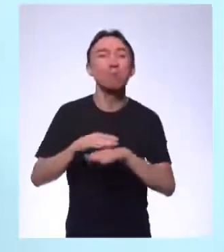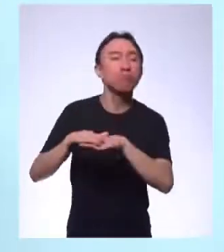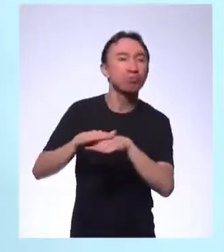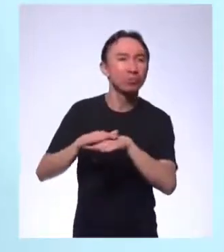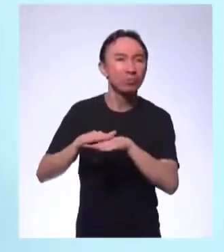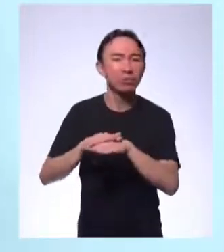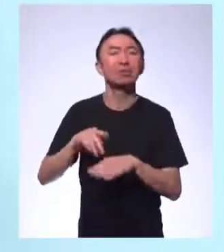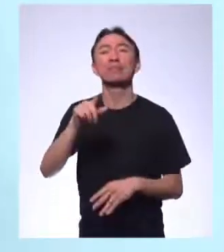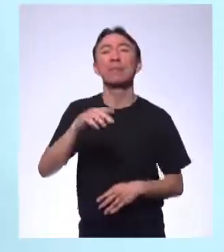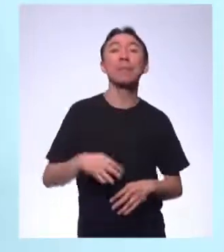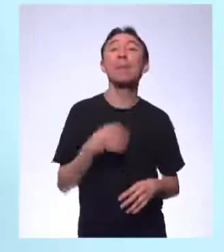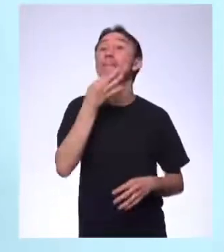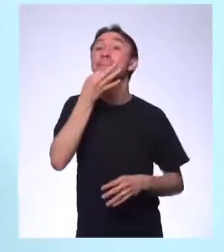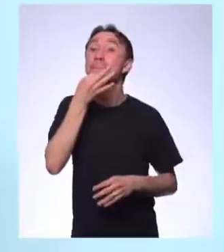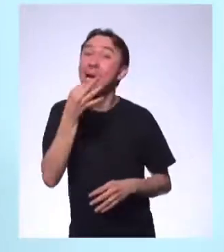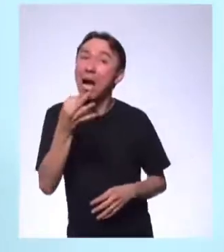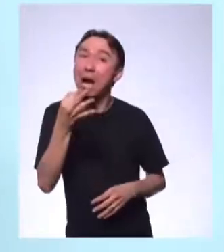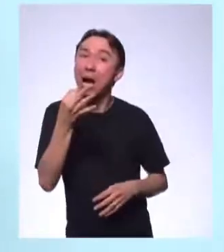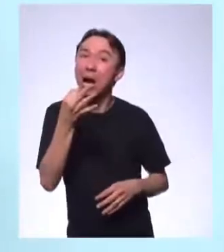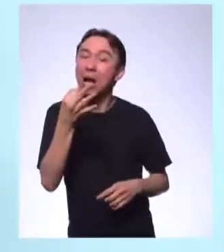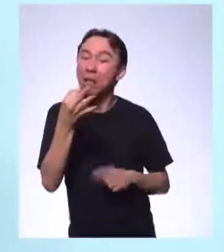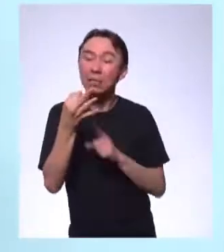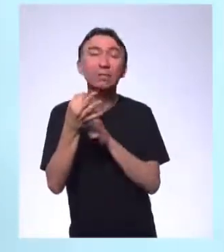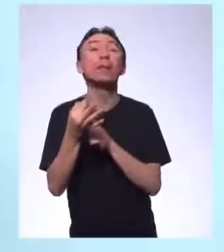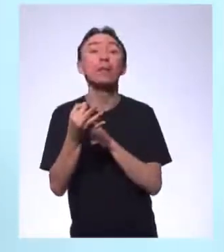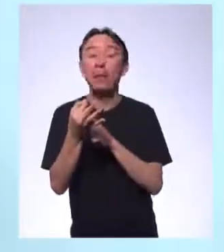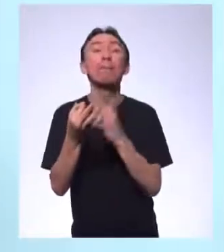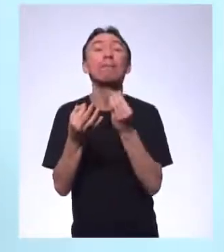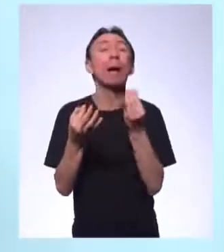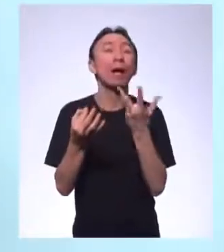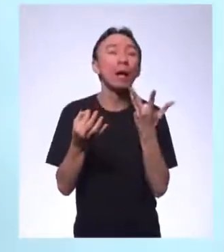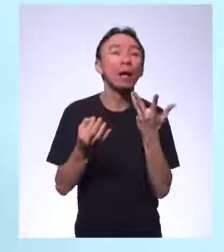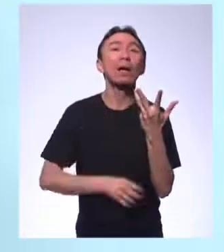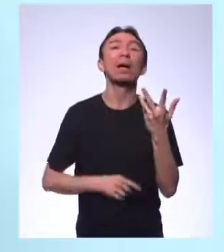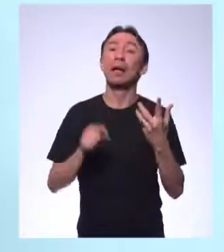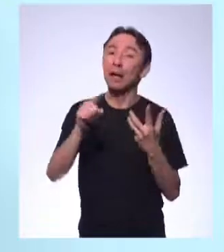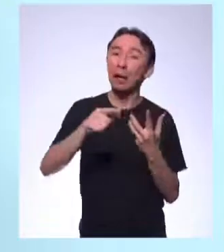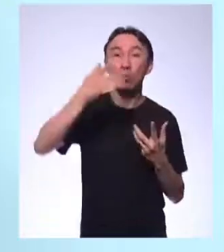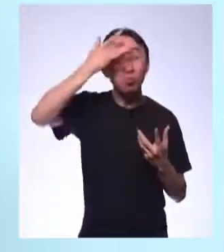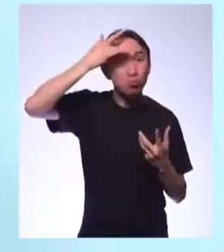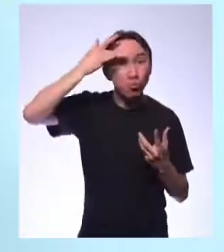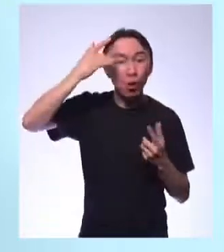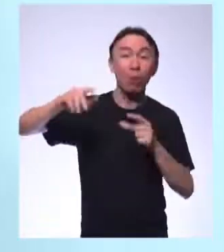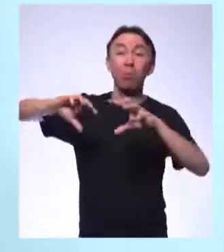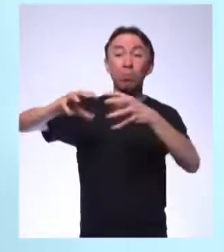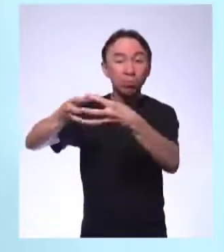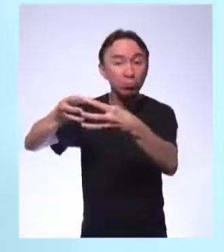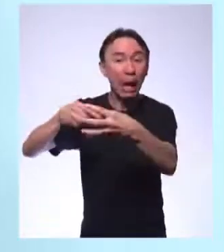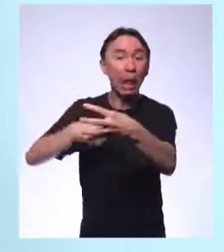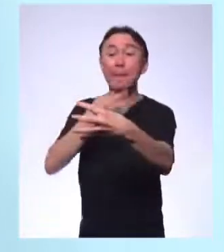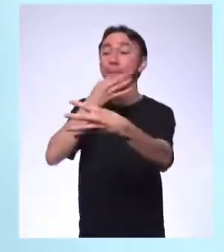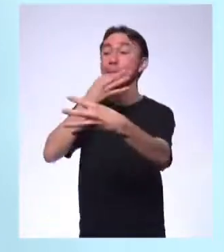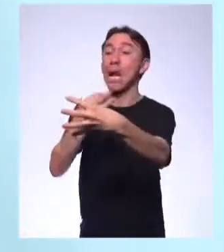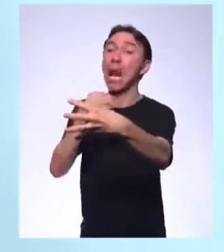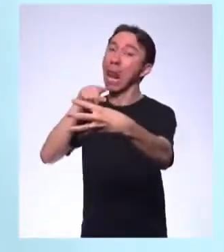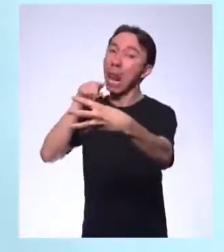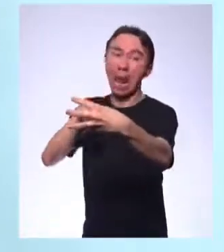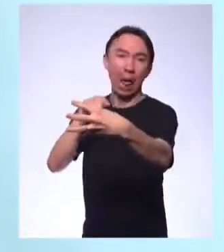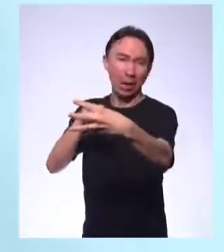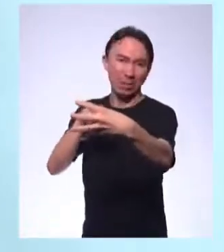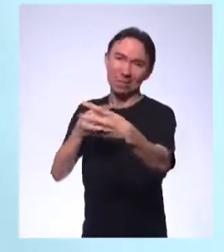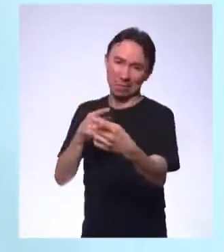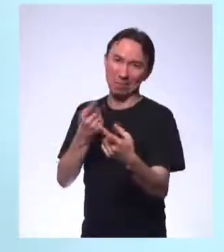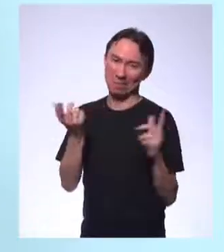você escreve uma resenha, você escreve com uma intenção para um público, você tem uma intenção na escrita. Então vamos